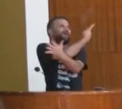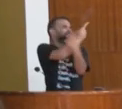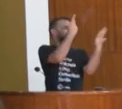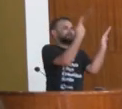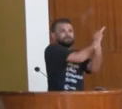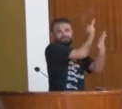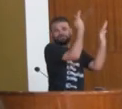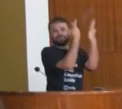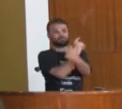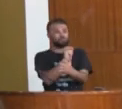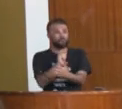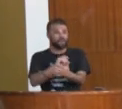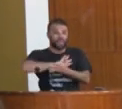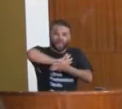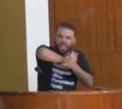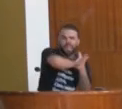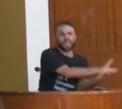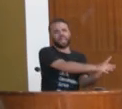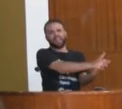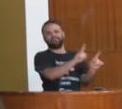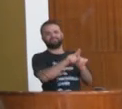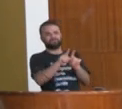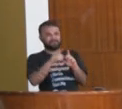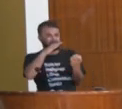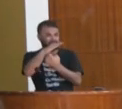e despreparo das empresas, entre outras.